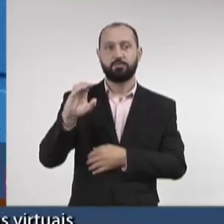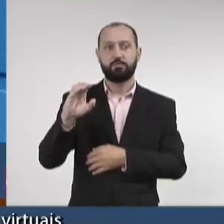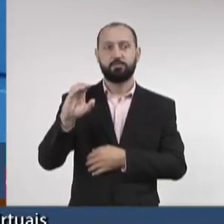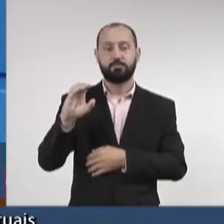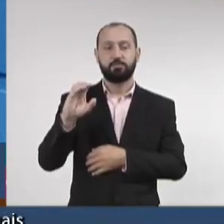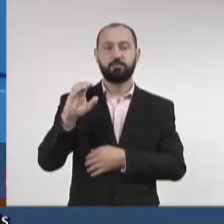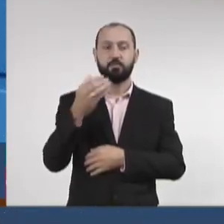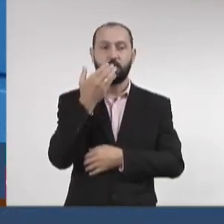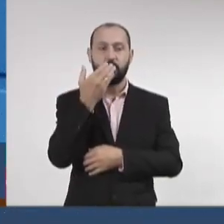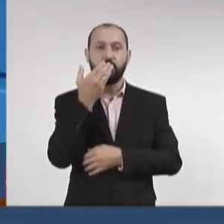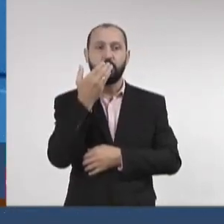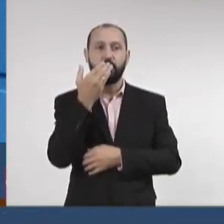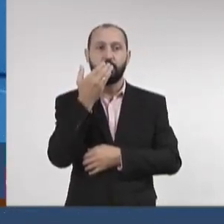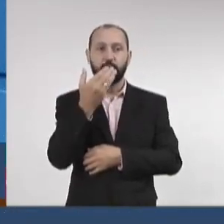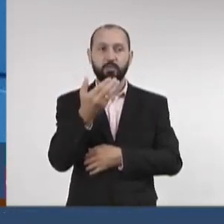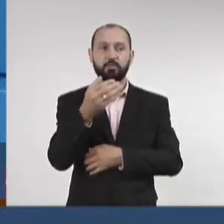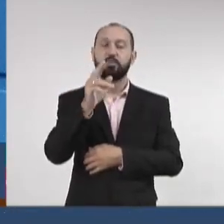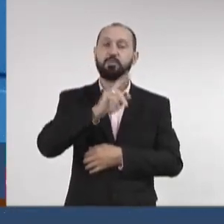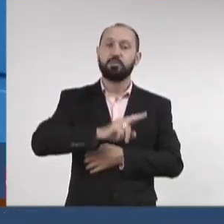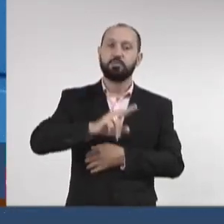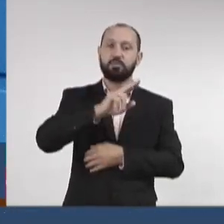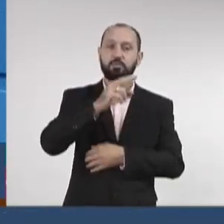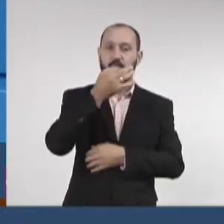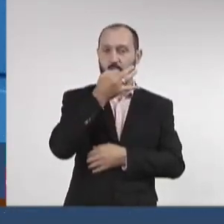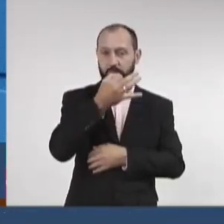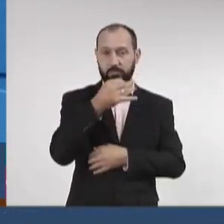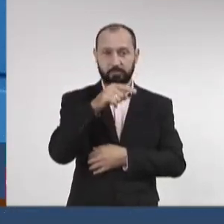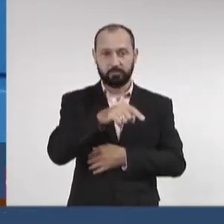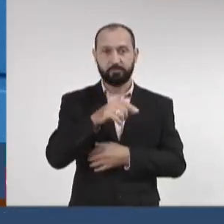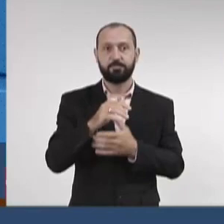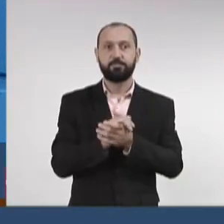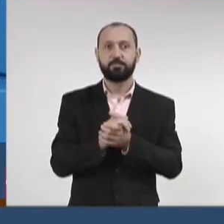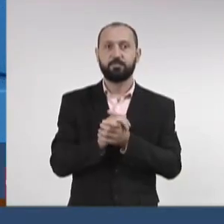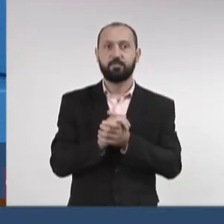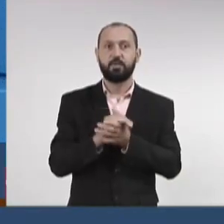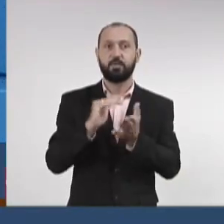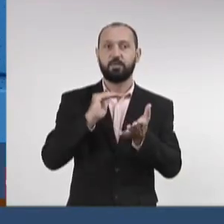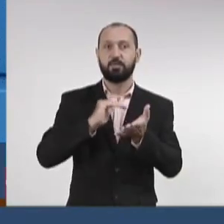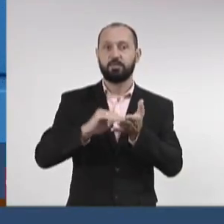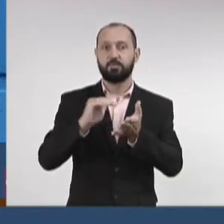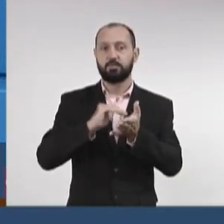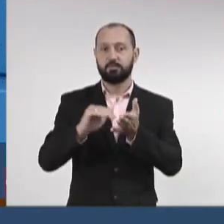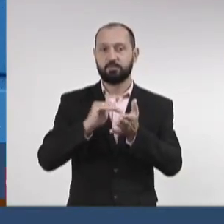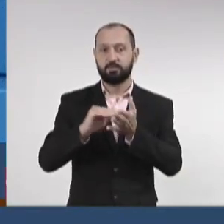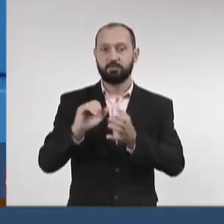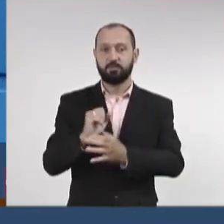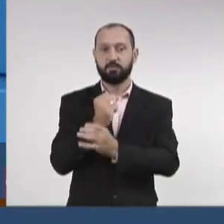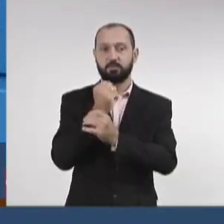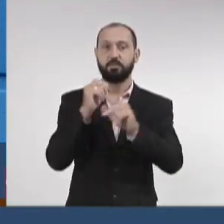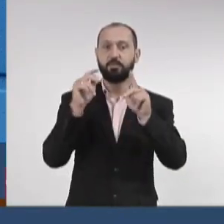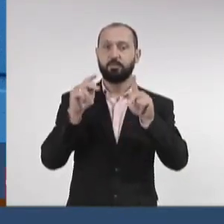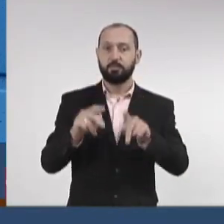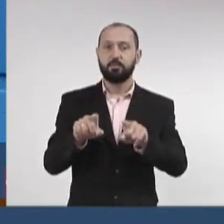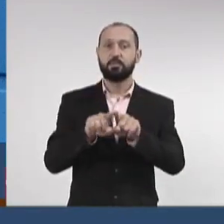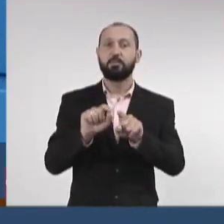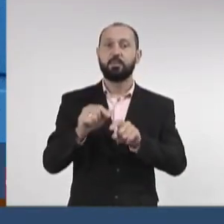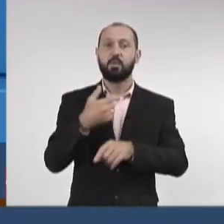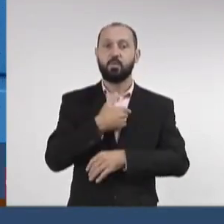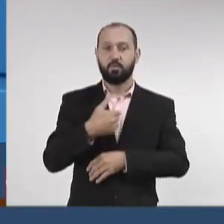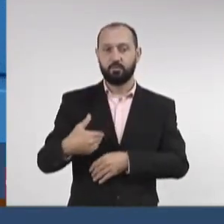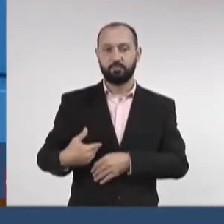eu solicitei, através de uma indicação ao secretário de Segurança Pública e também ao governador